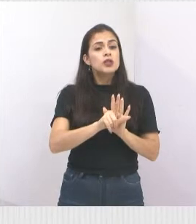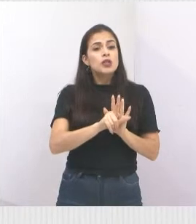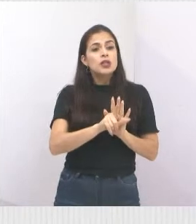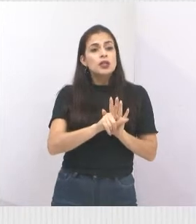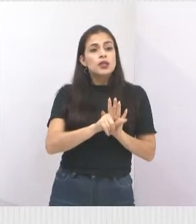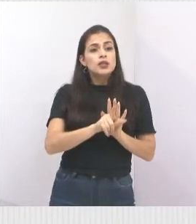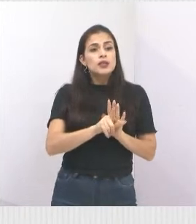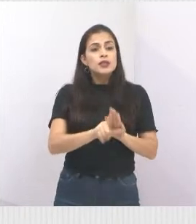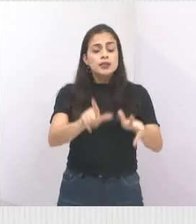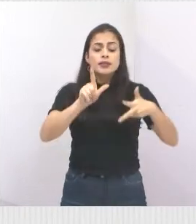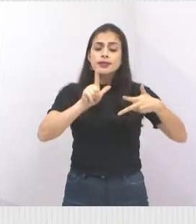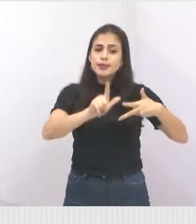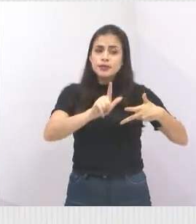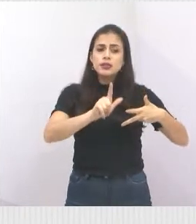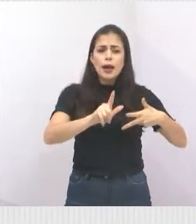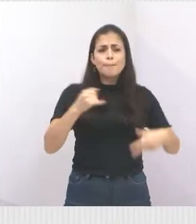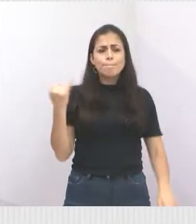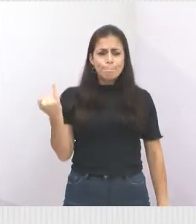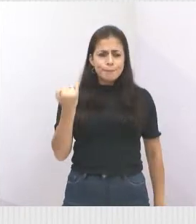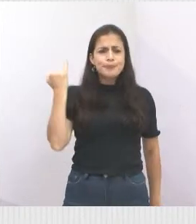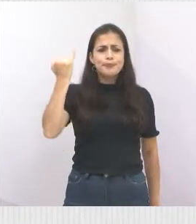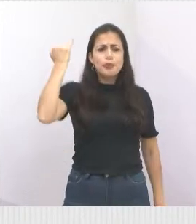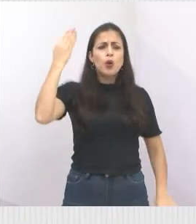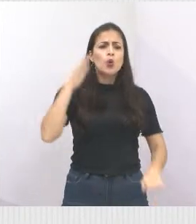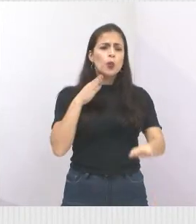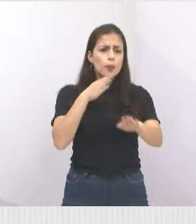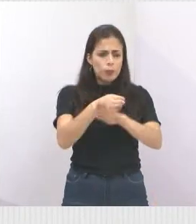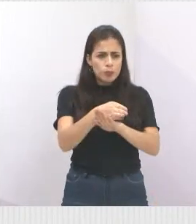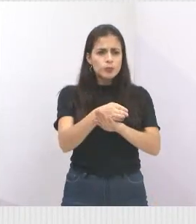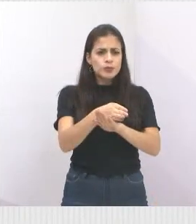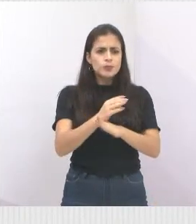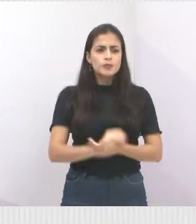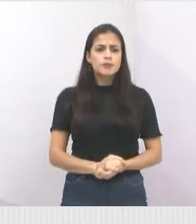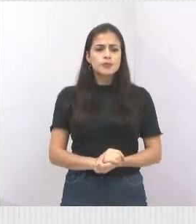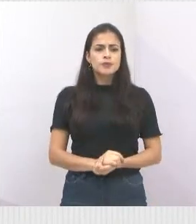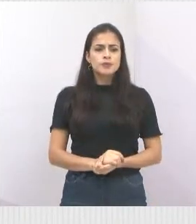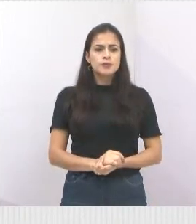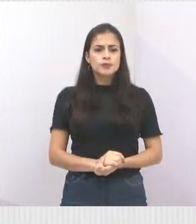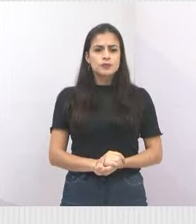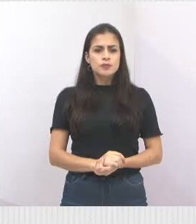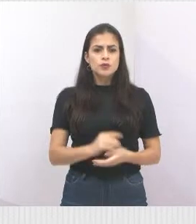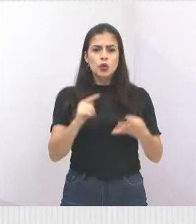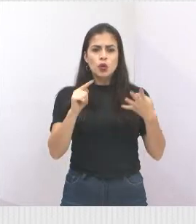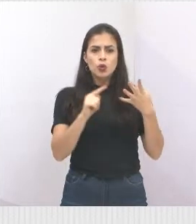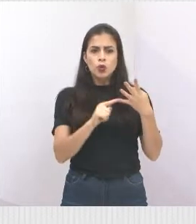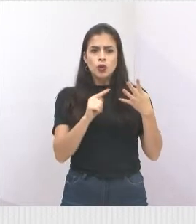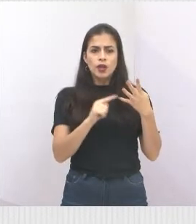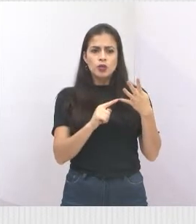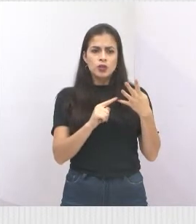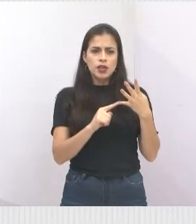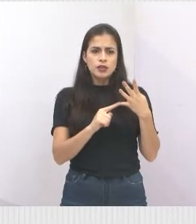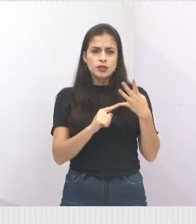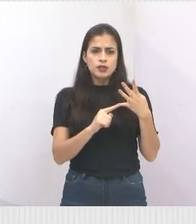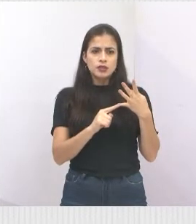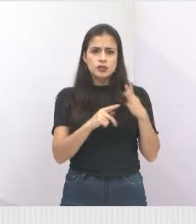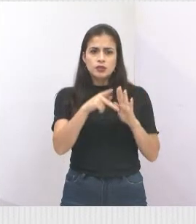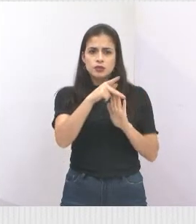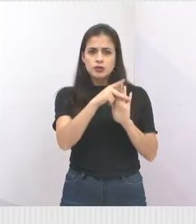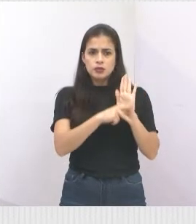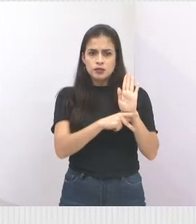essa legislação tão importante aprovada o quarto projeto pode passar